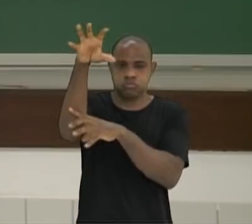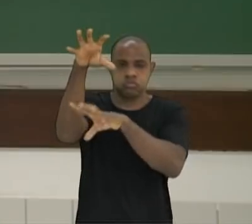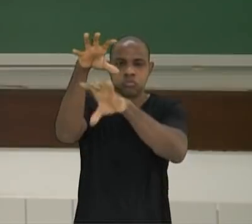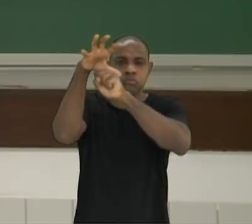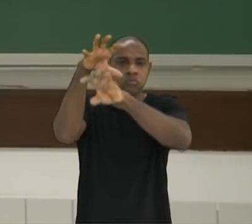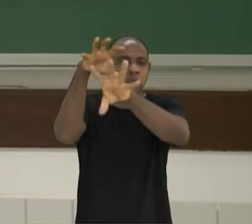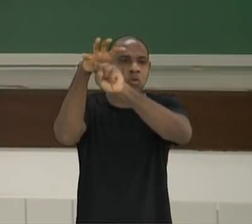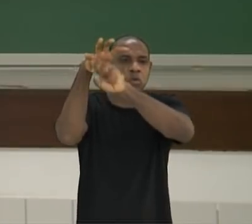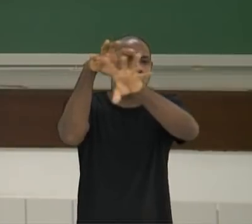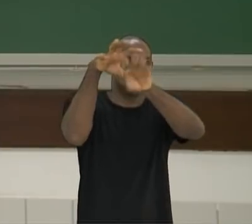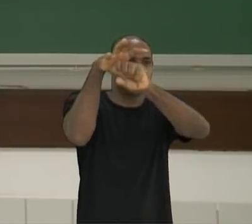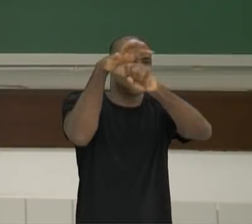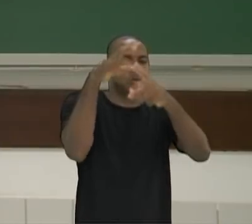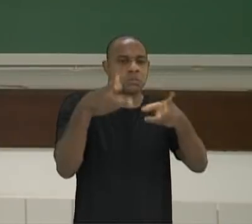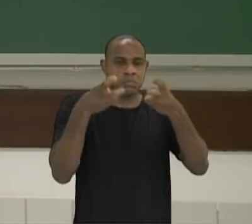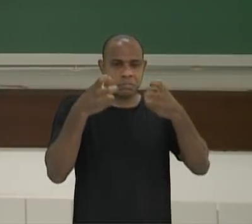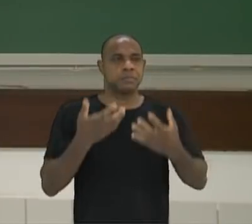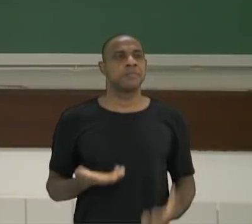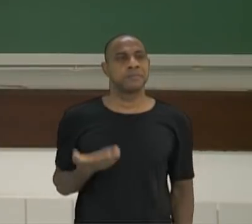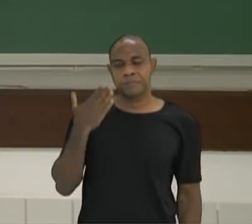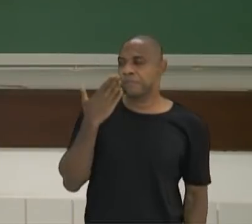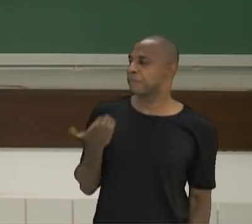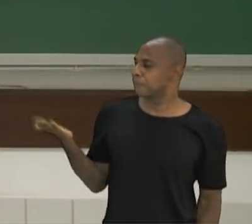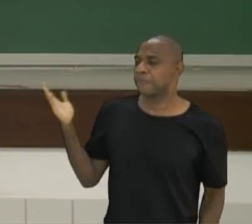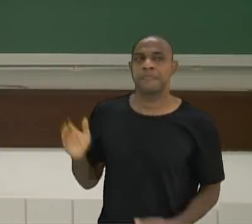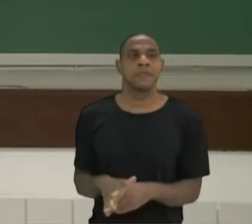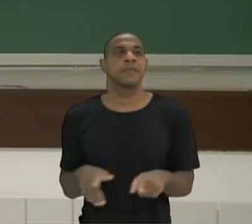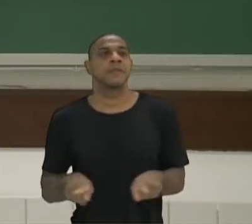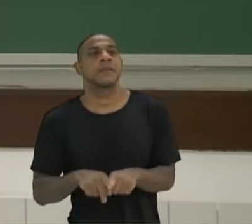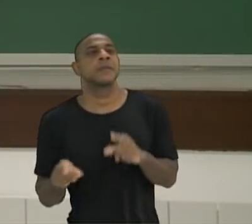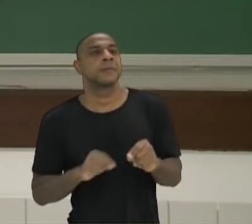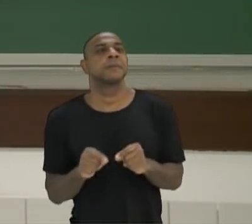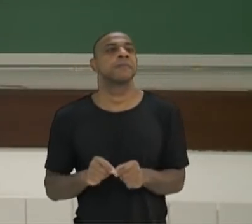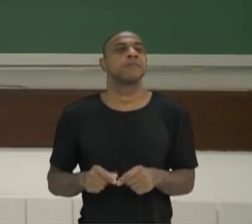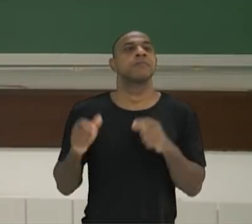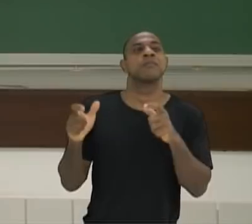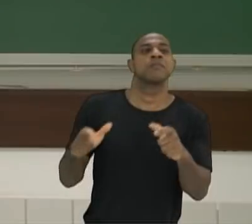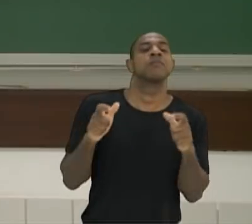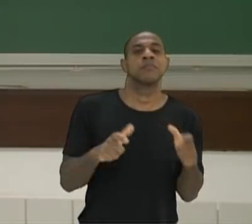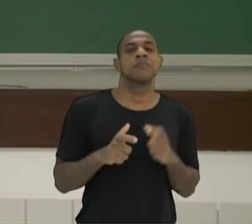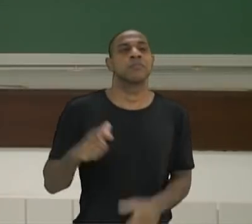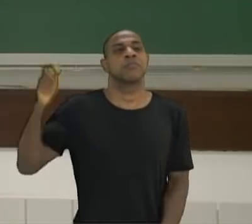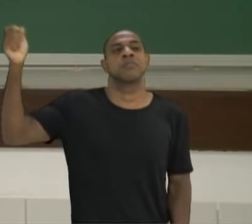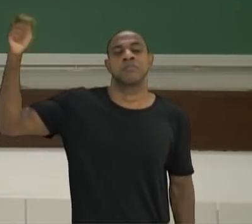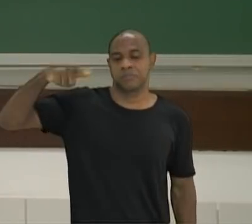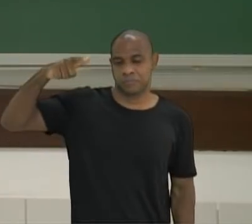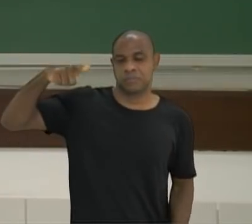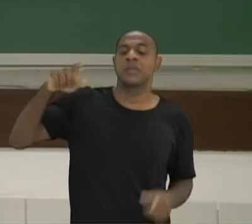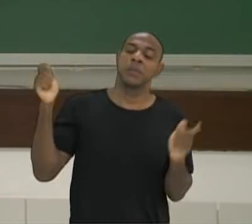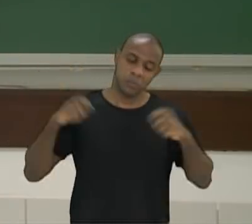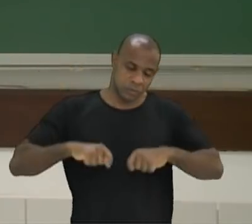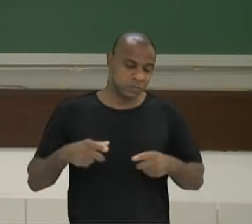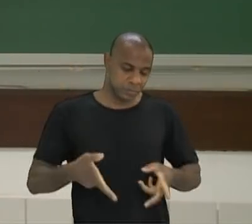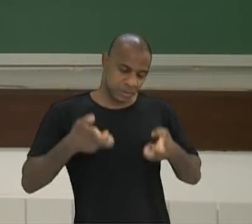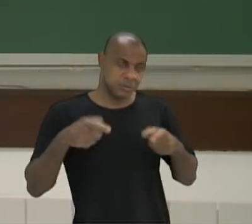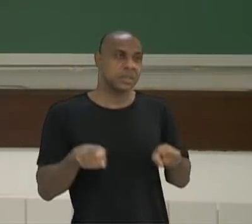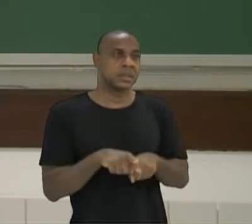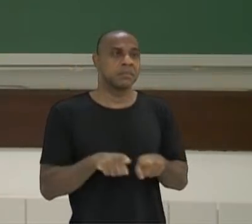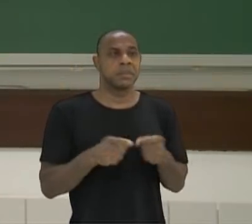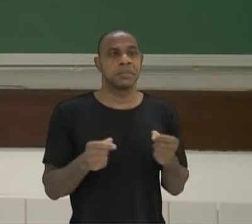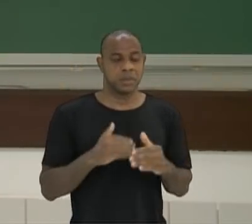essa movimentação das massas de ar. Monitoramento da ocupação e uso do solo. Também é possível perceber